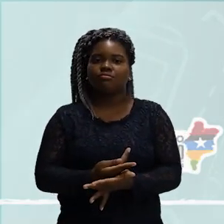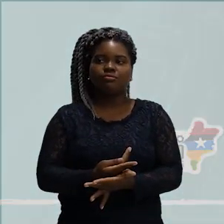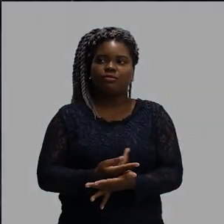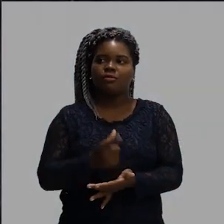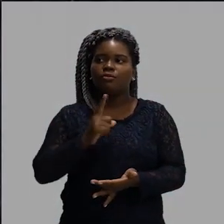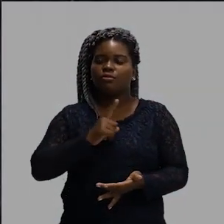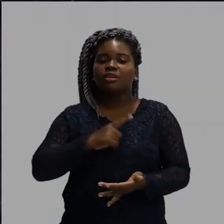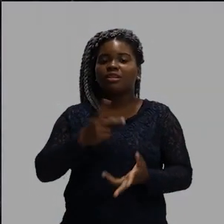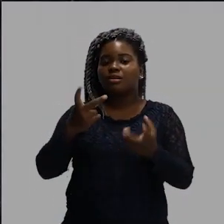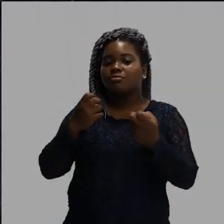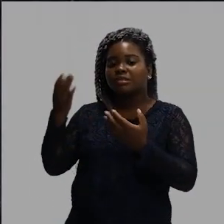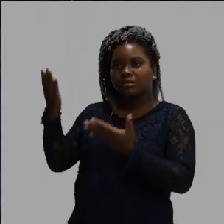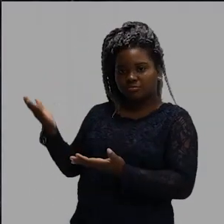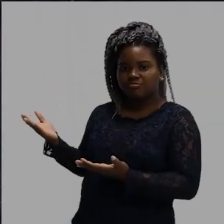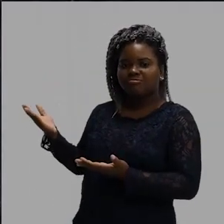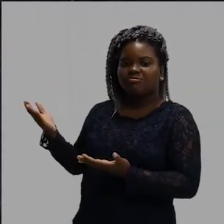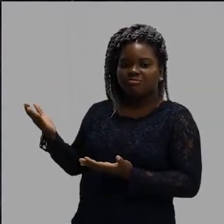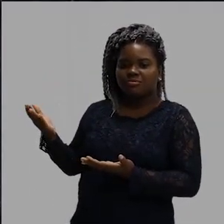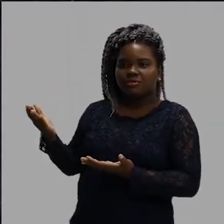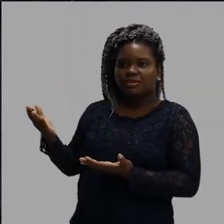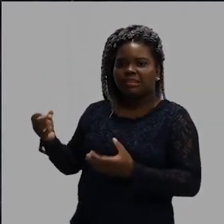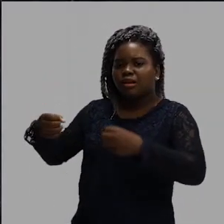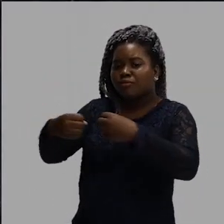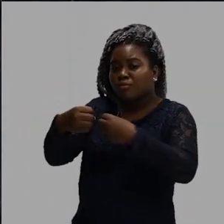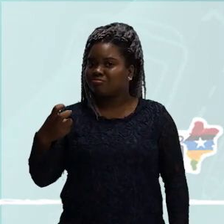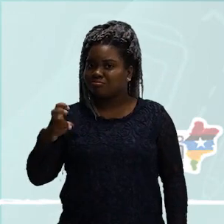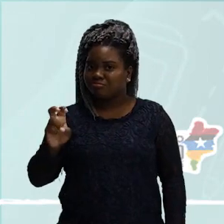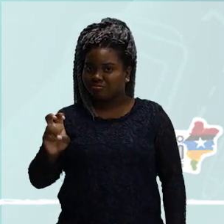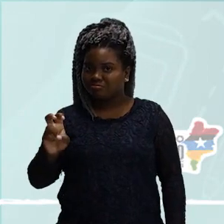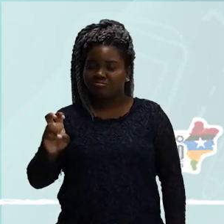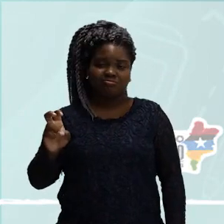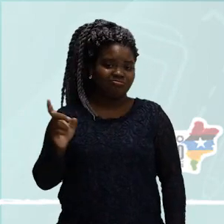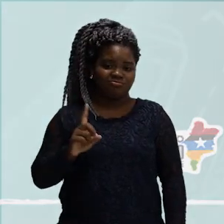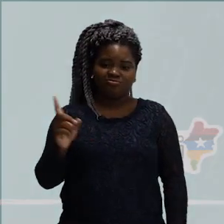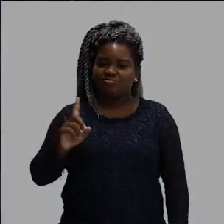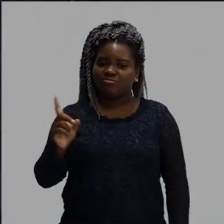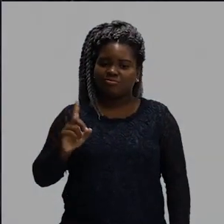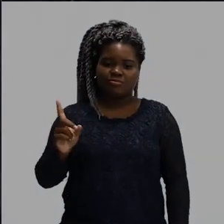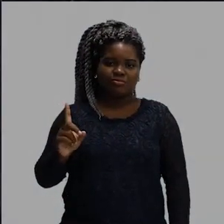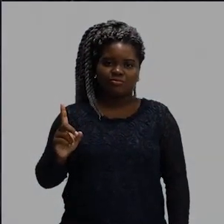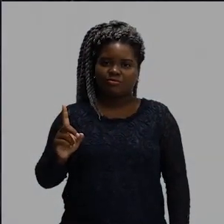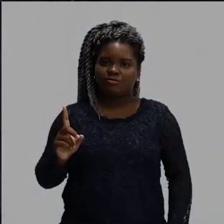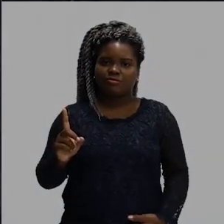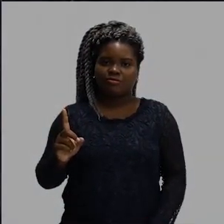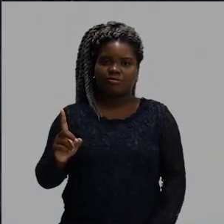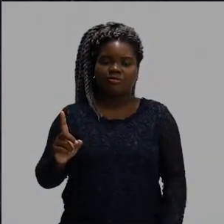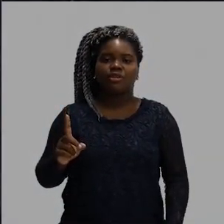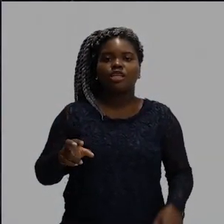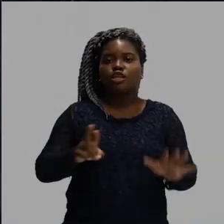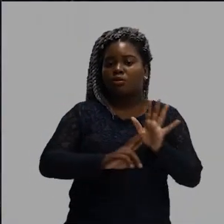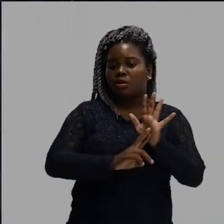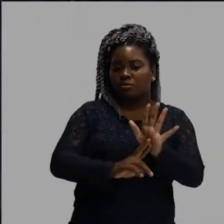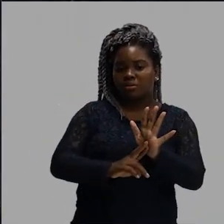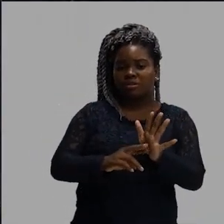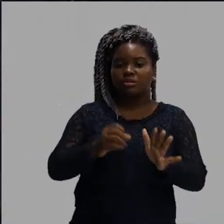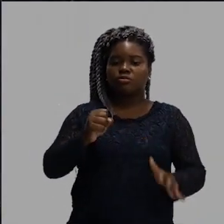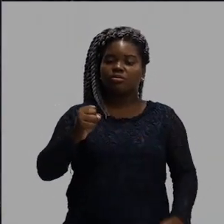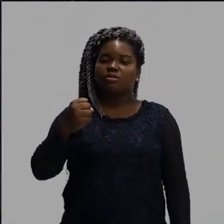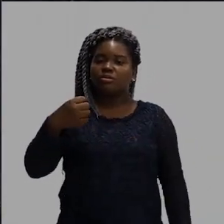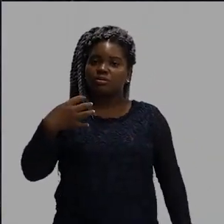Então você percebe aqui, nesse eixo aqui o número de peças, né? E nesse outro eixo aqui os meses.